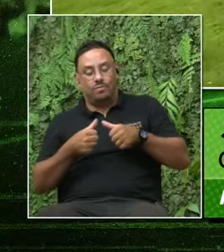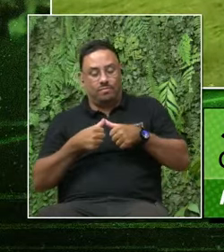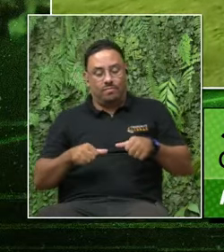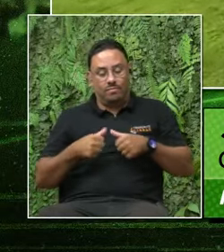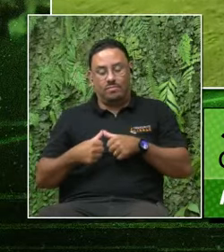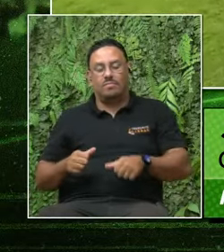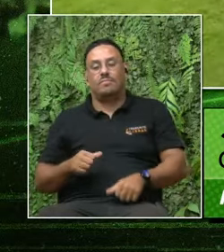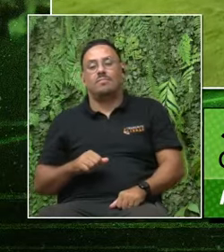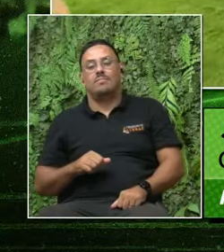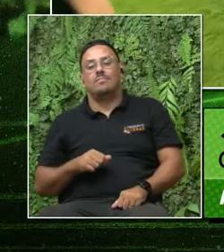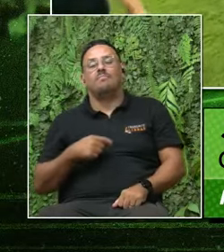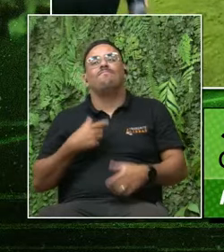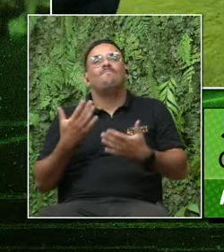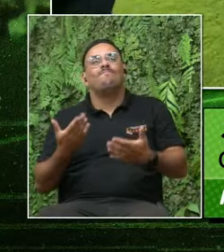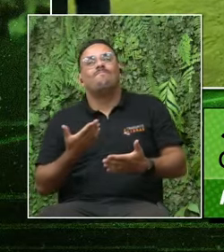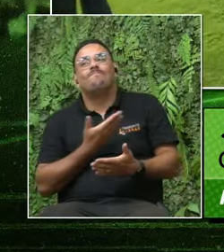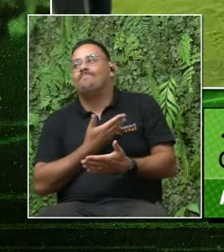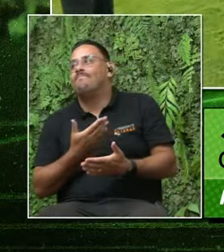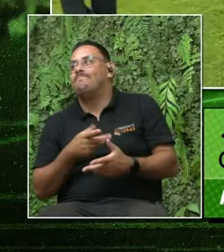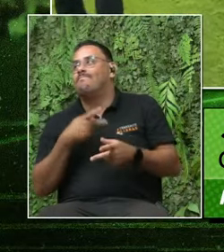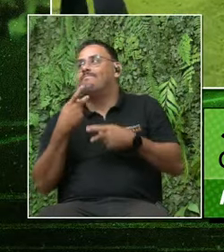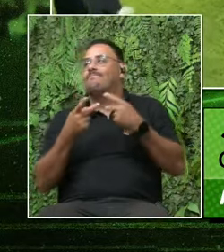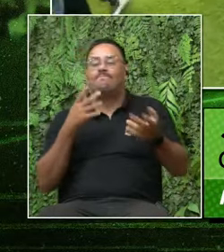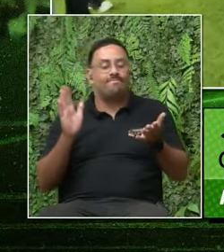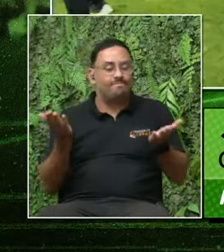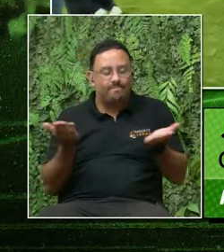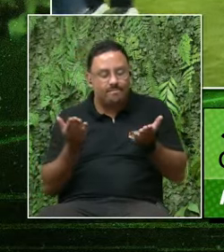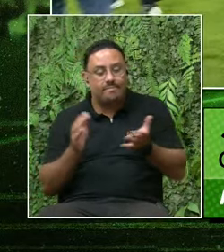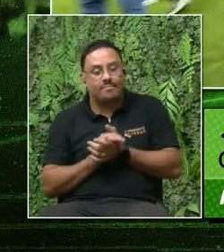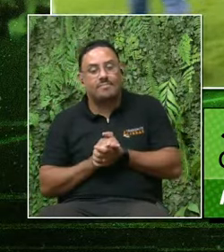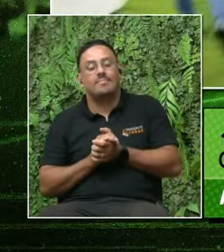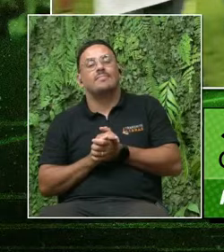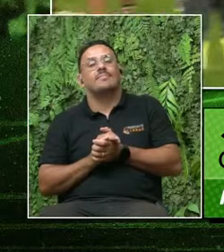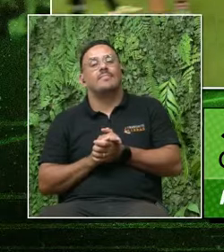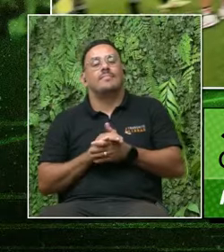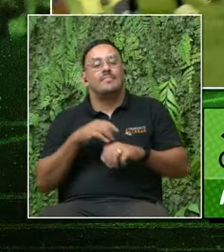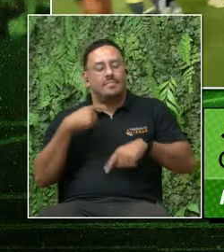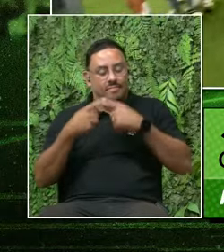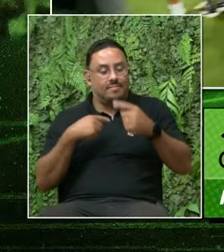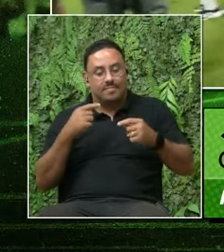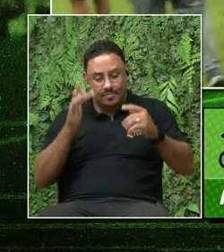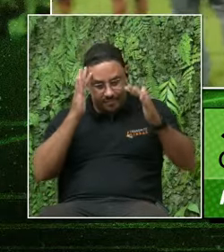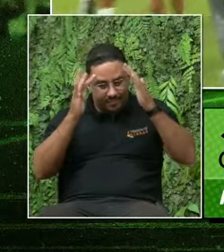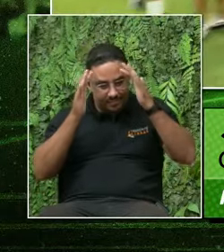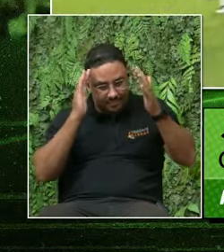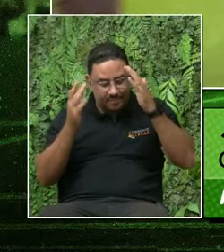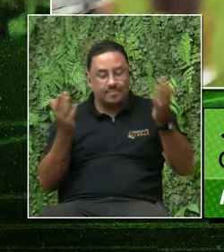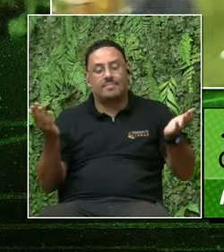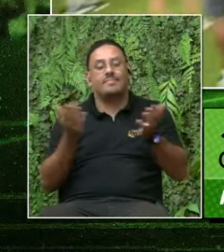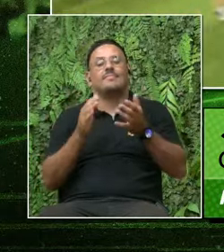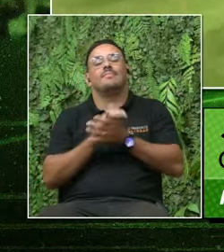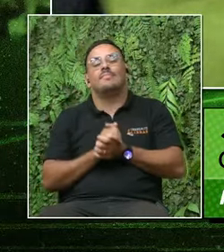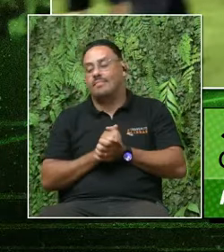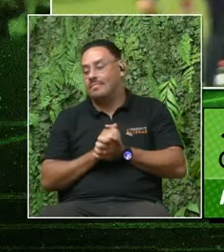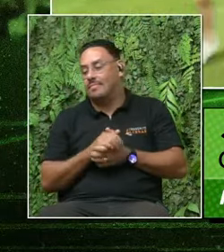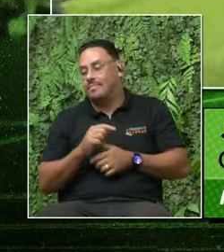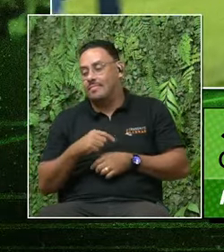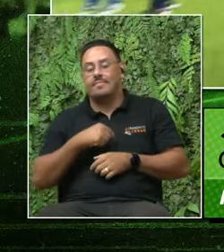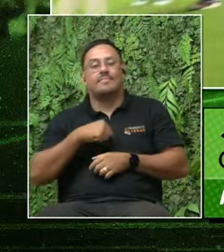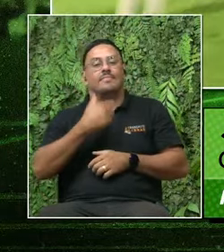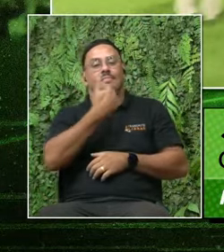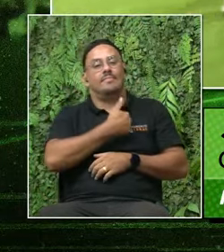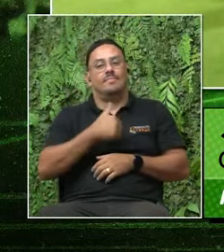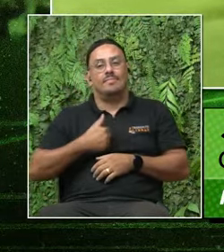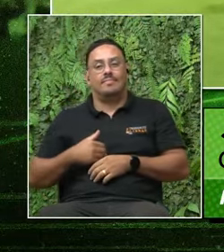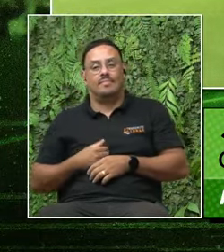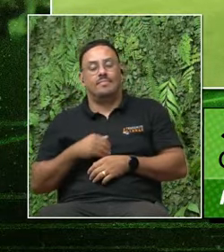o Jé lá meu amigo é não tem que falar mais nada agora nós temos que comemorar a depois a gente pensa nisso aí valeu he lá vai lá que é galo